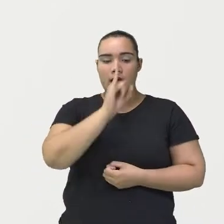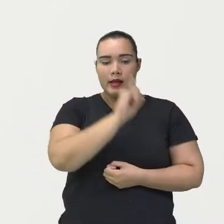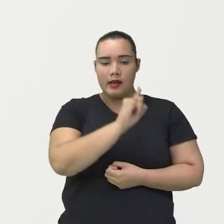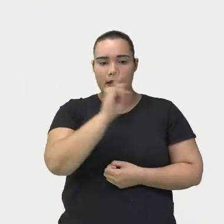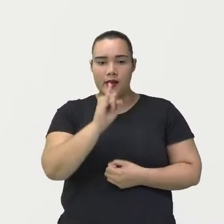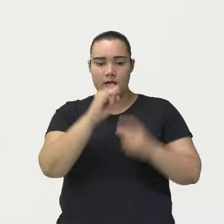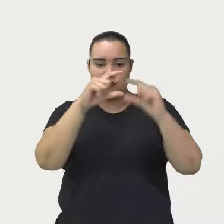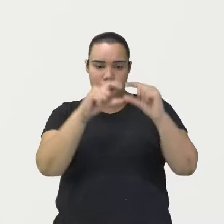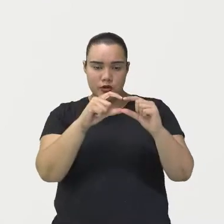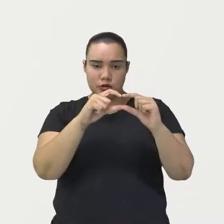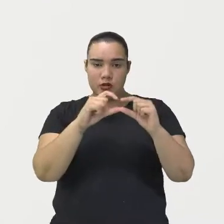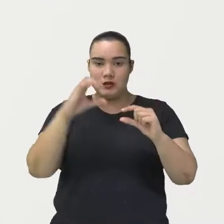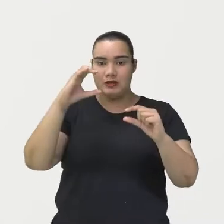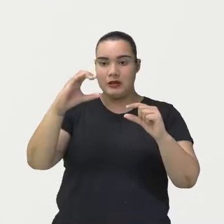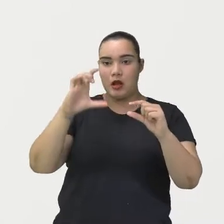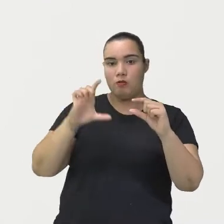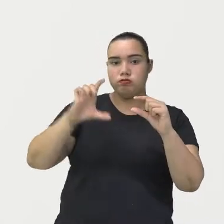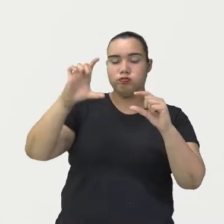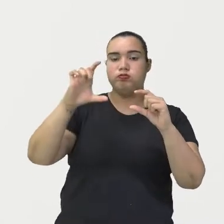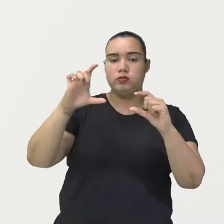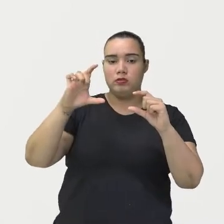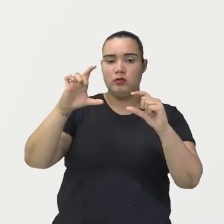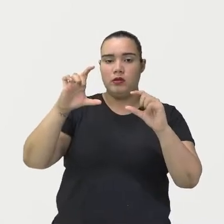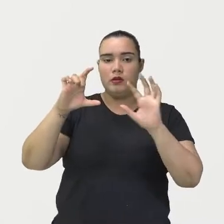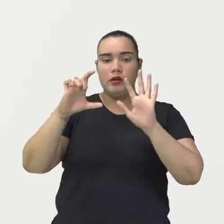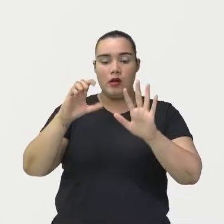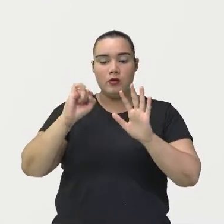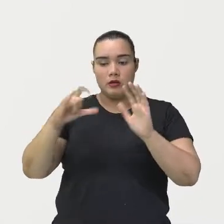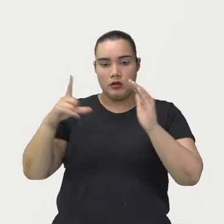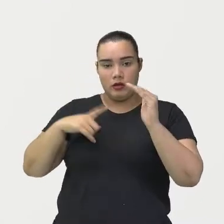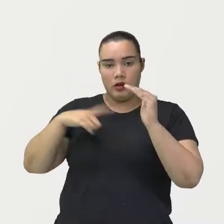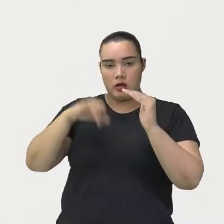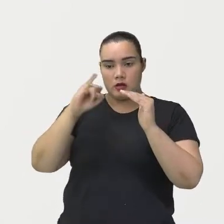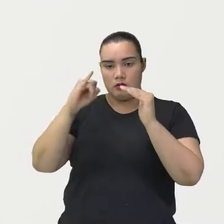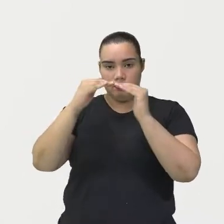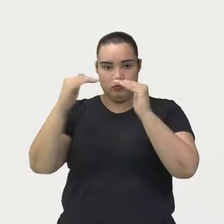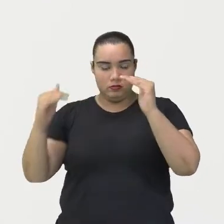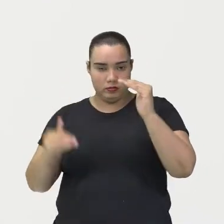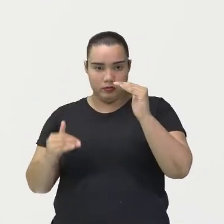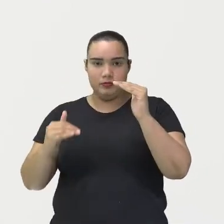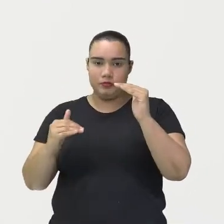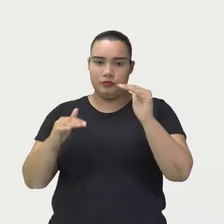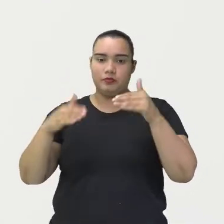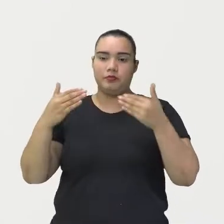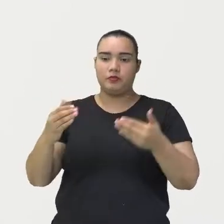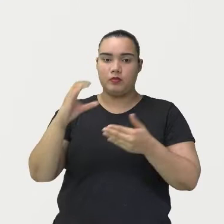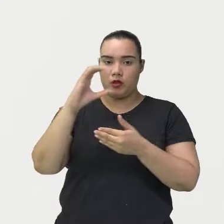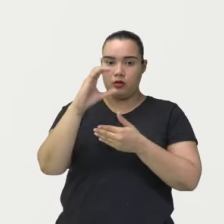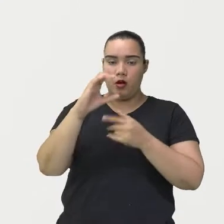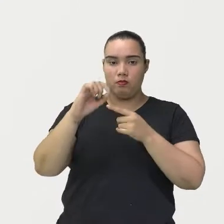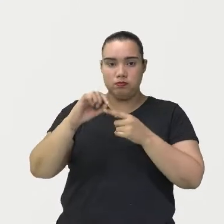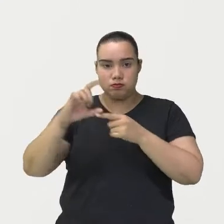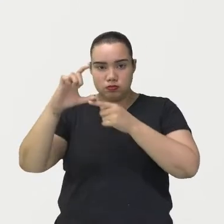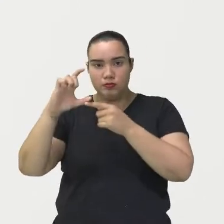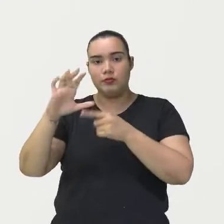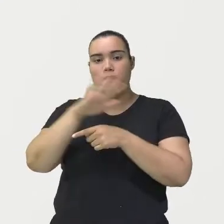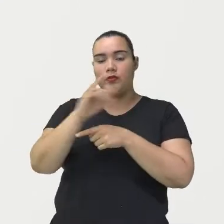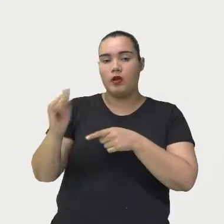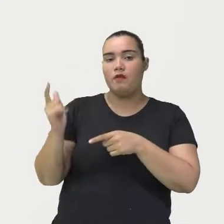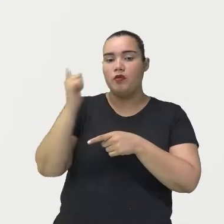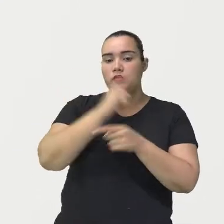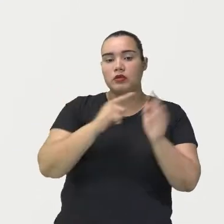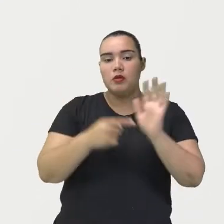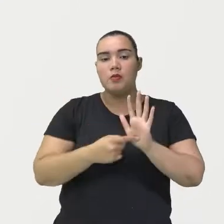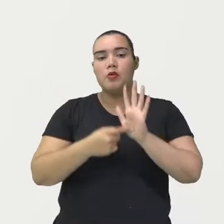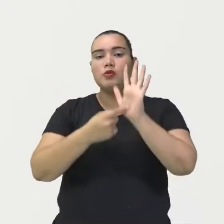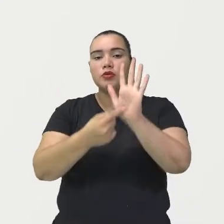Czão. Reparem que, se for I recessivo, o Czão vai conseguir